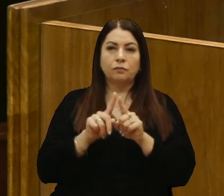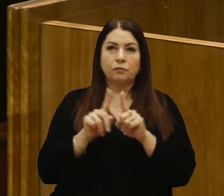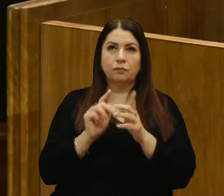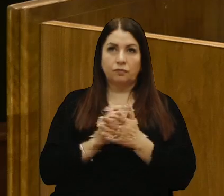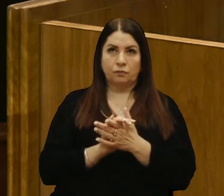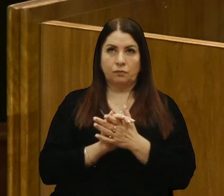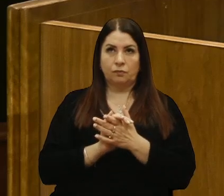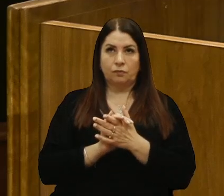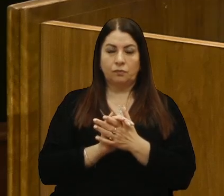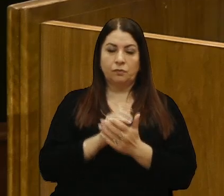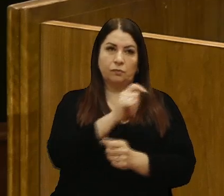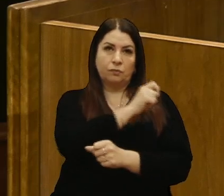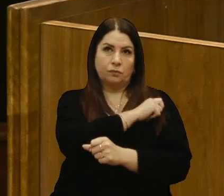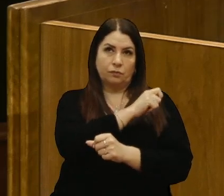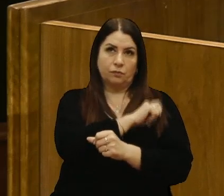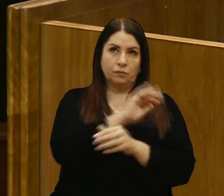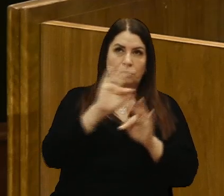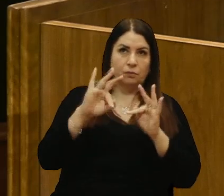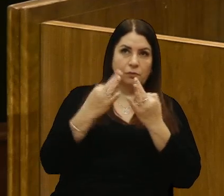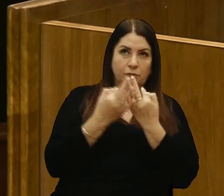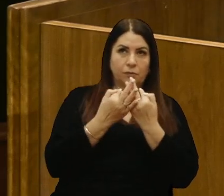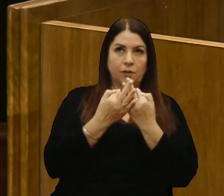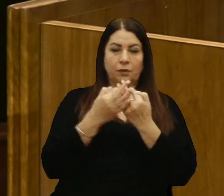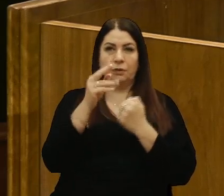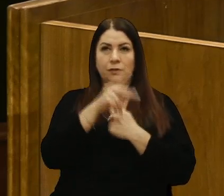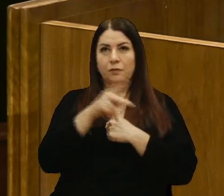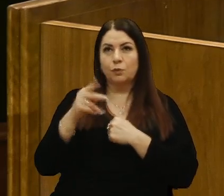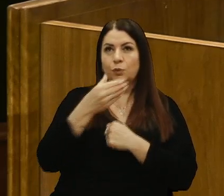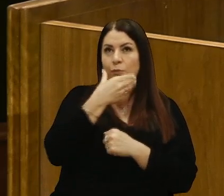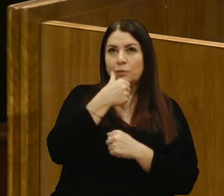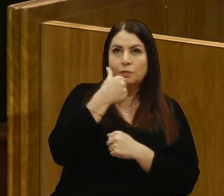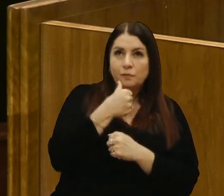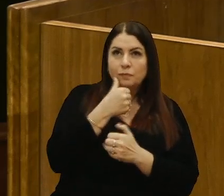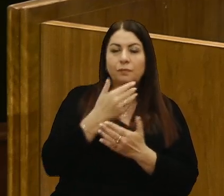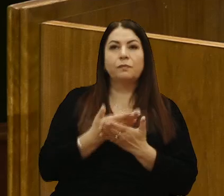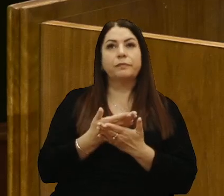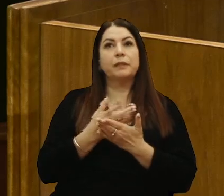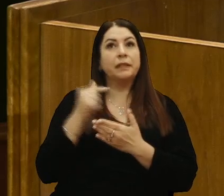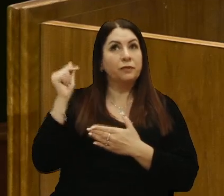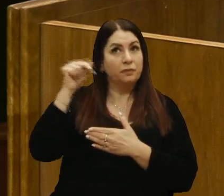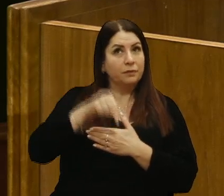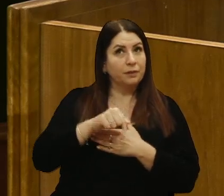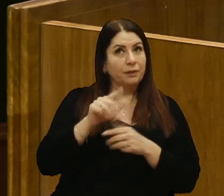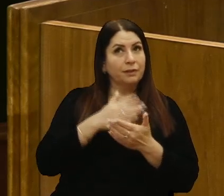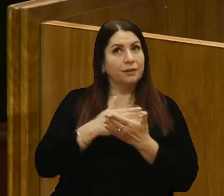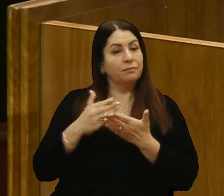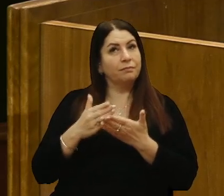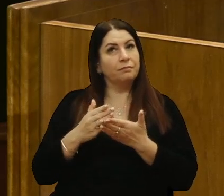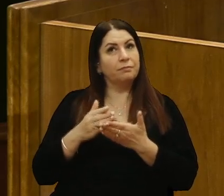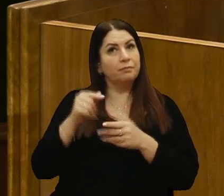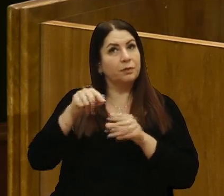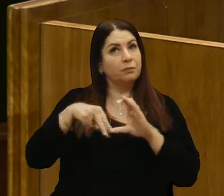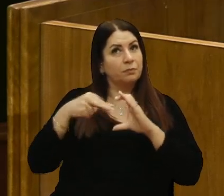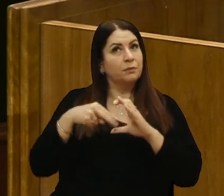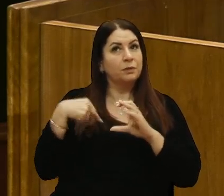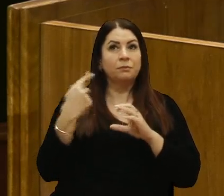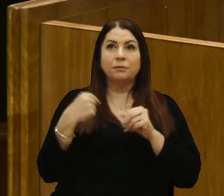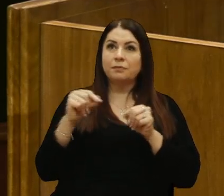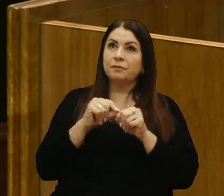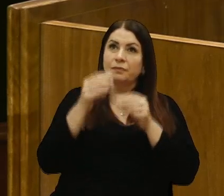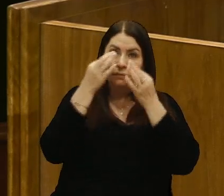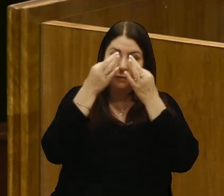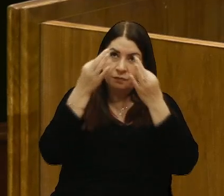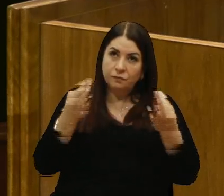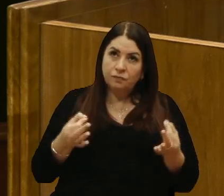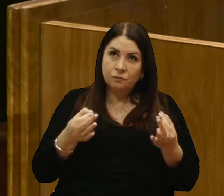se os estudantes, as famílias, os professores, professoras estão vindo insistentemente para a Câmara, porque nós precisamos prestar